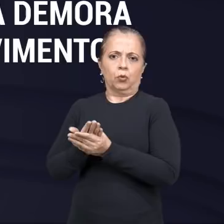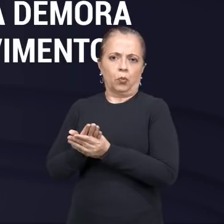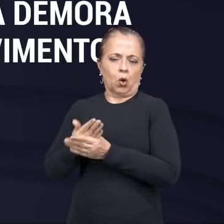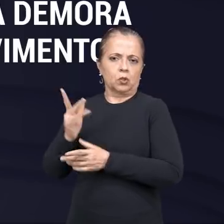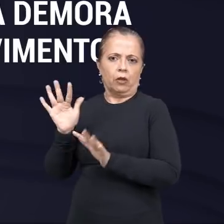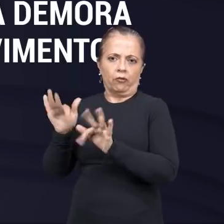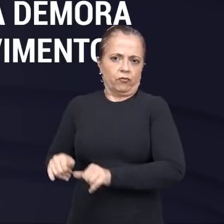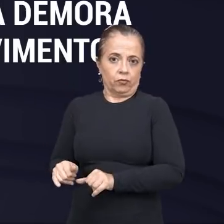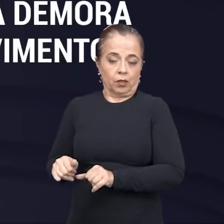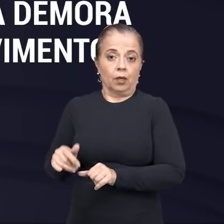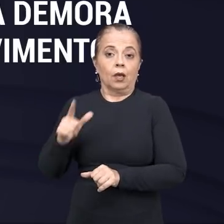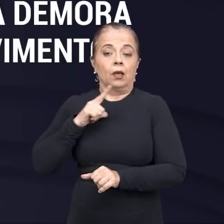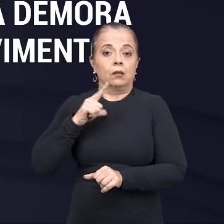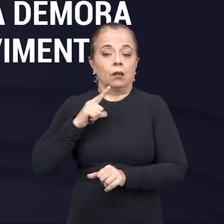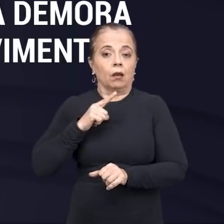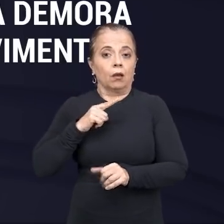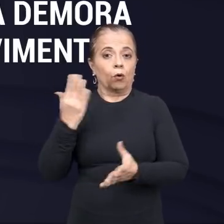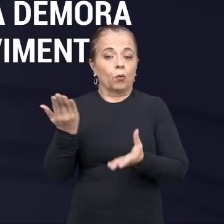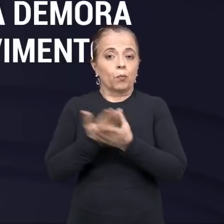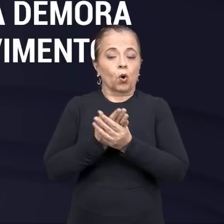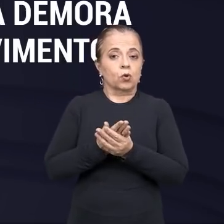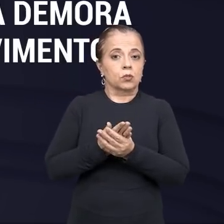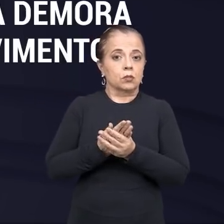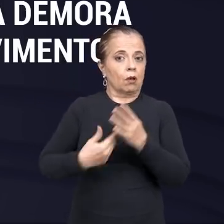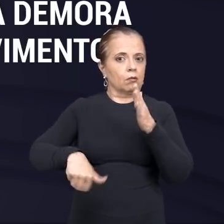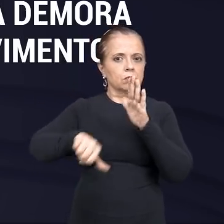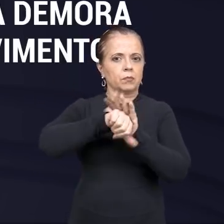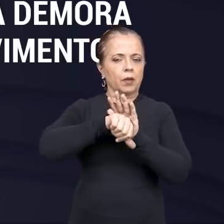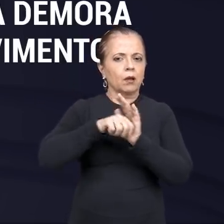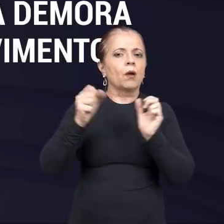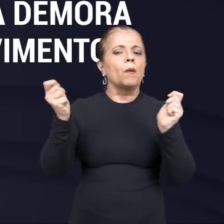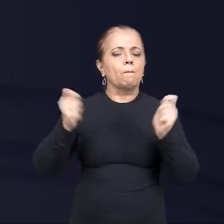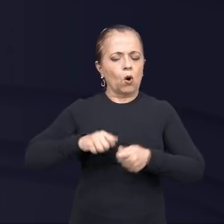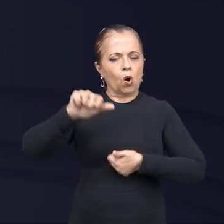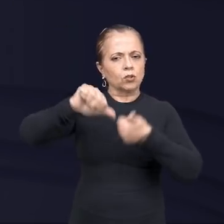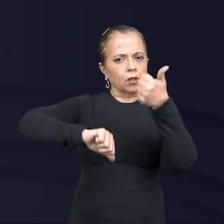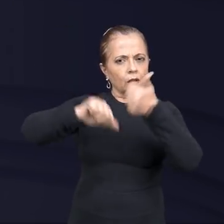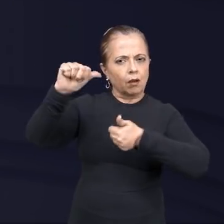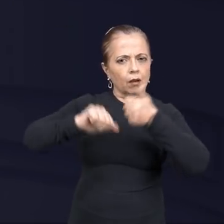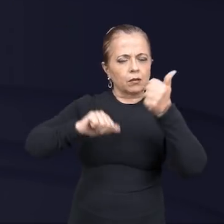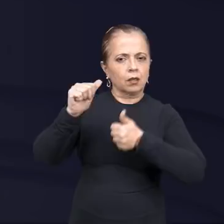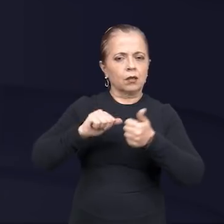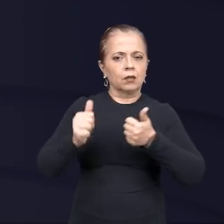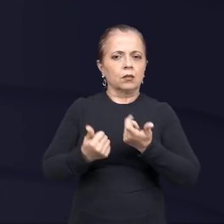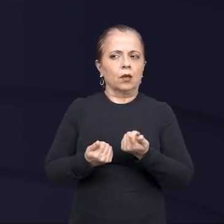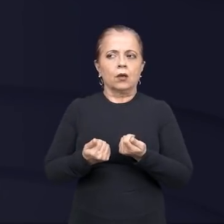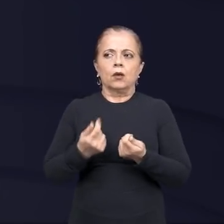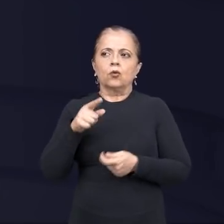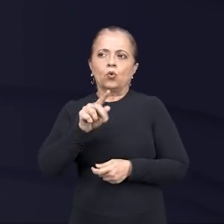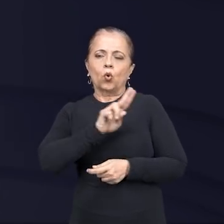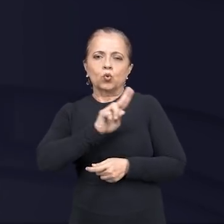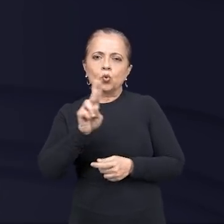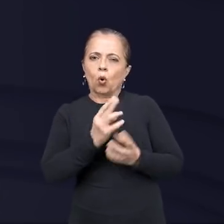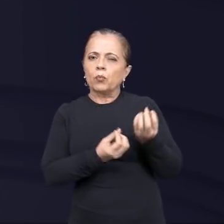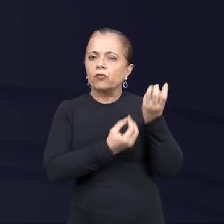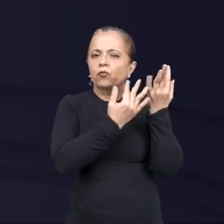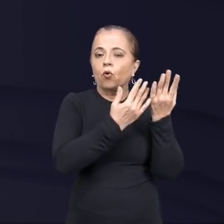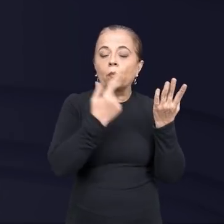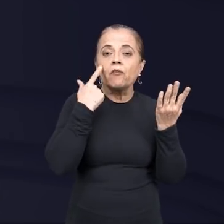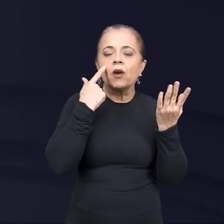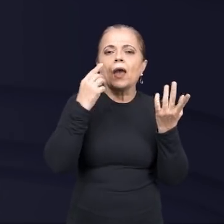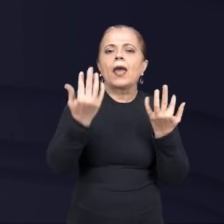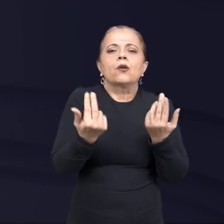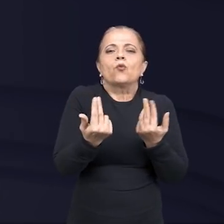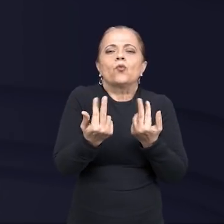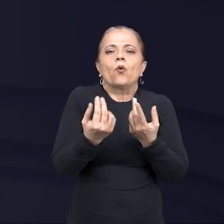provimento, né? Transportando para o processo penal, a gente pode fazer uma analogia dos chamados fumus comissi